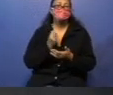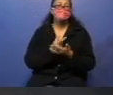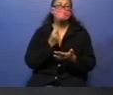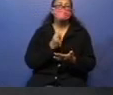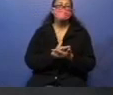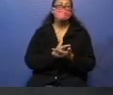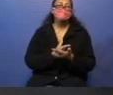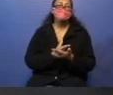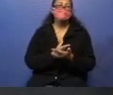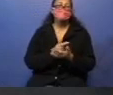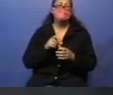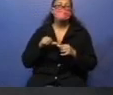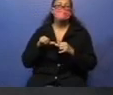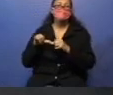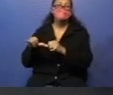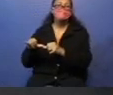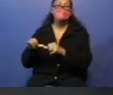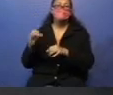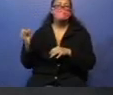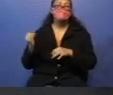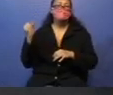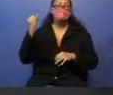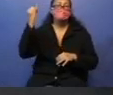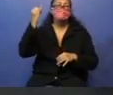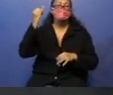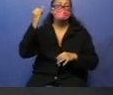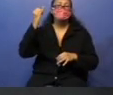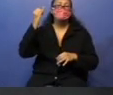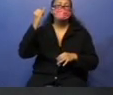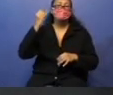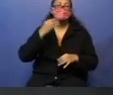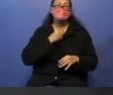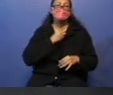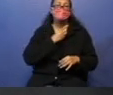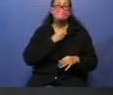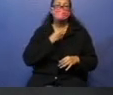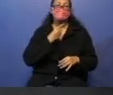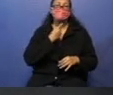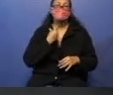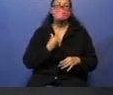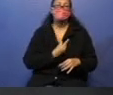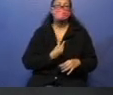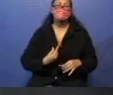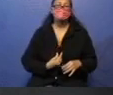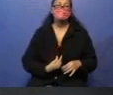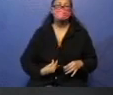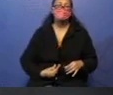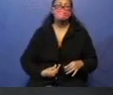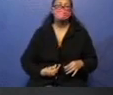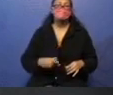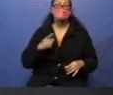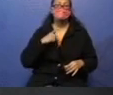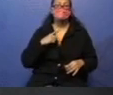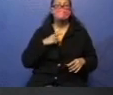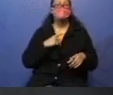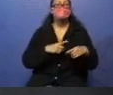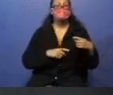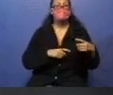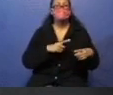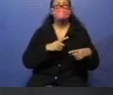muito importante, ela ajuda o funcionamento do nosso intestino. Ela tem bactéria lá